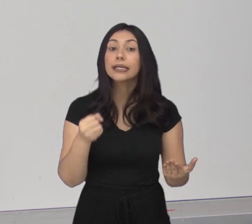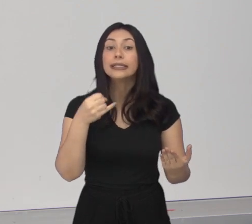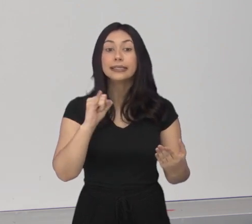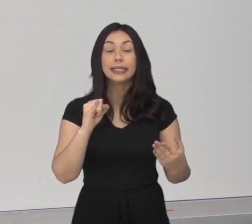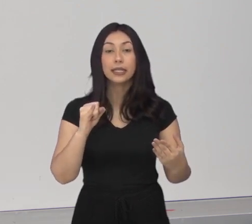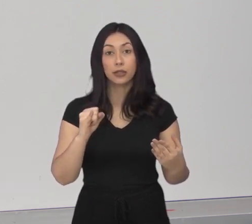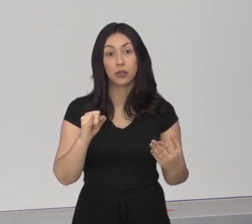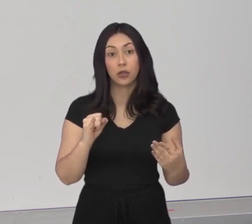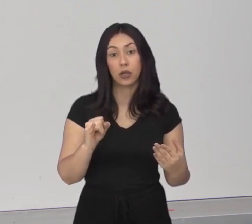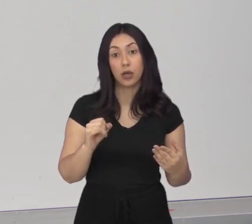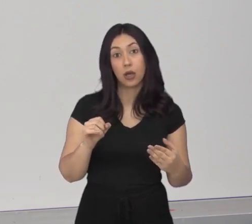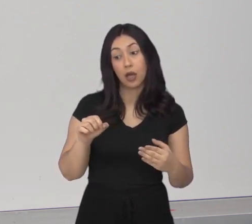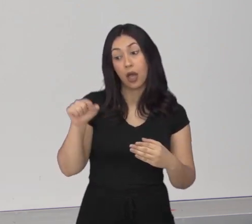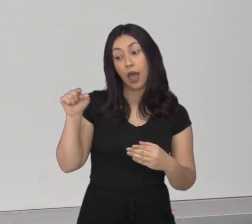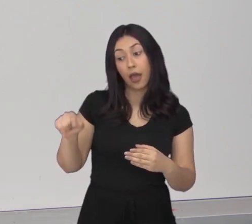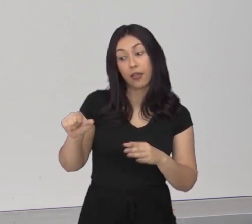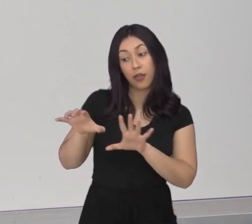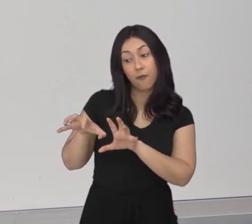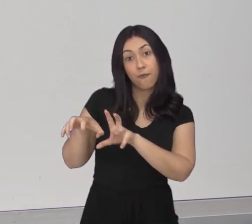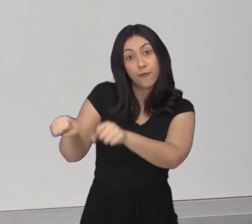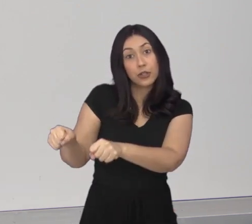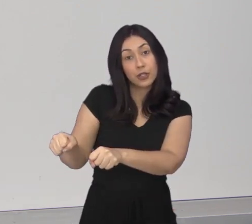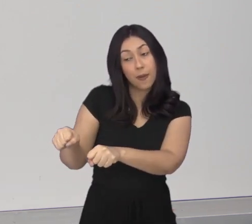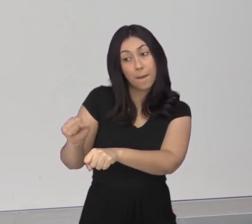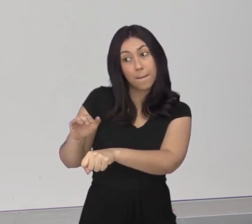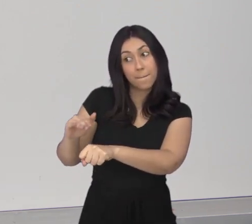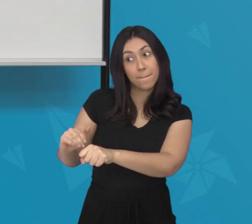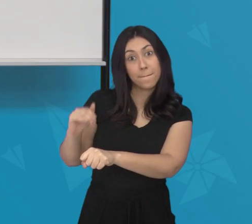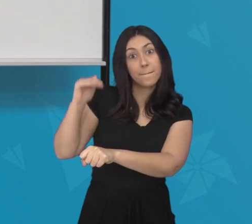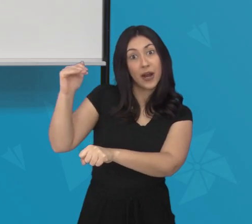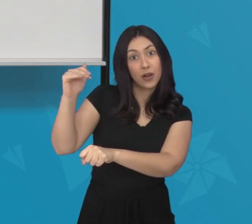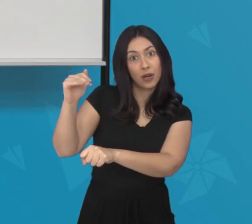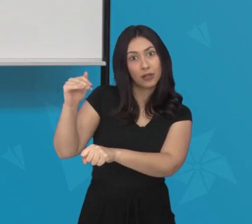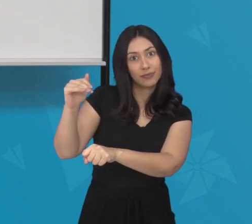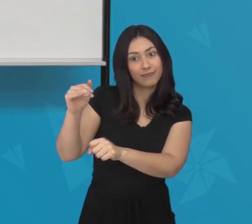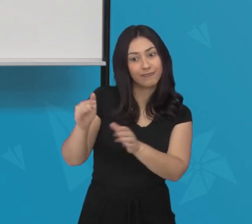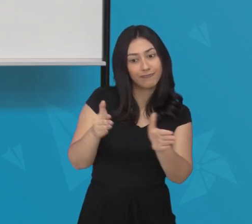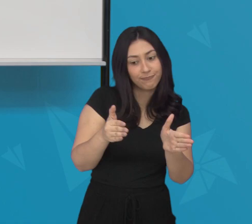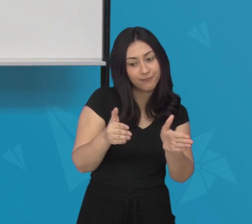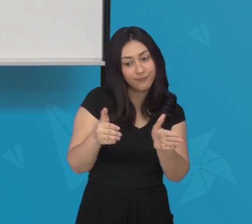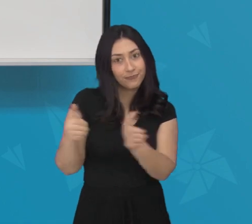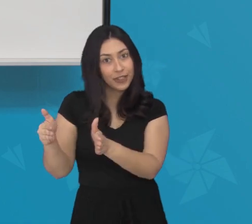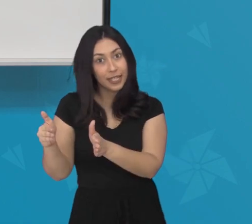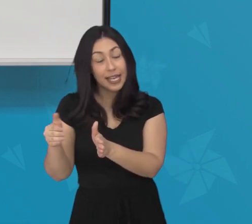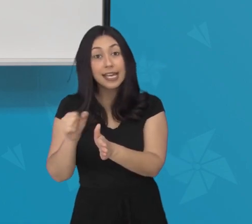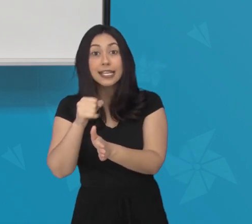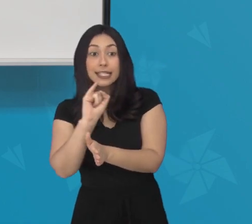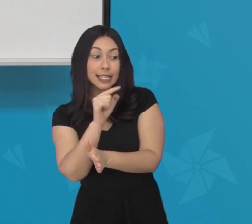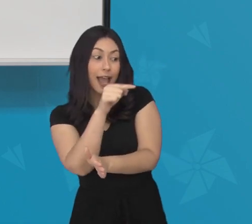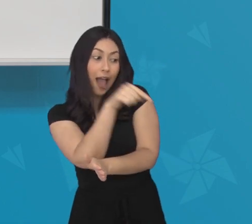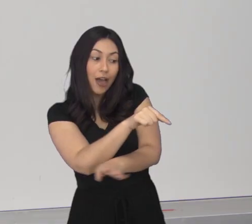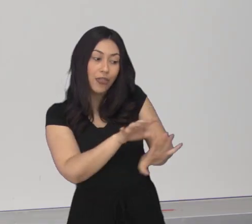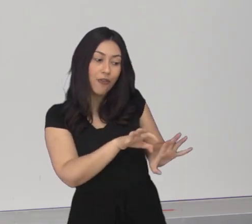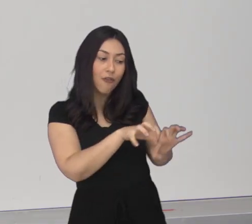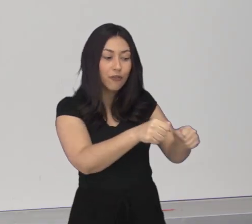direita. Se esse for maior, a minha resultante é para a esquerda. Tá bom? Então aqui,